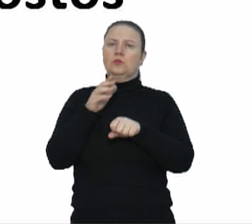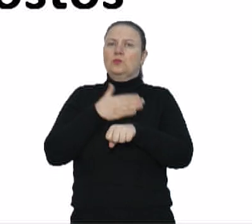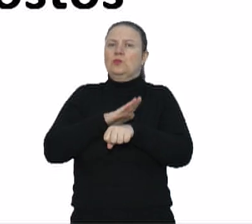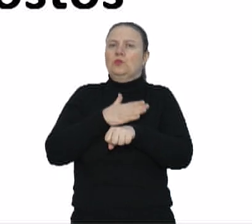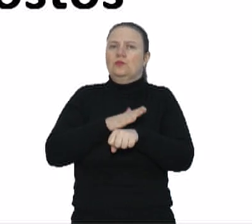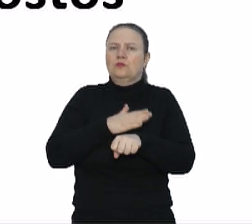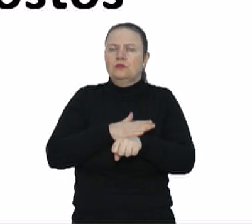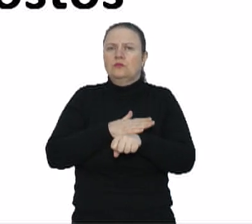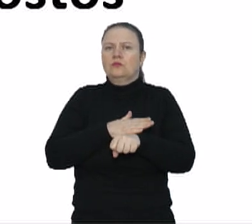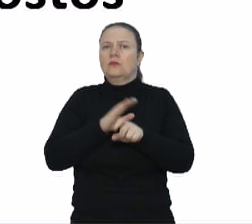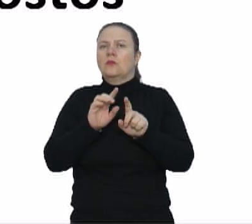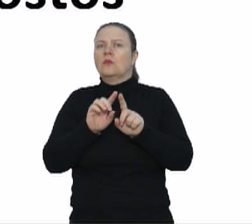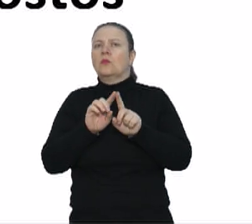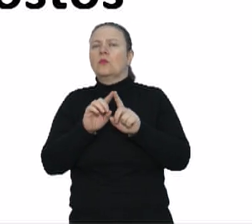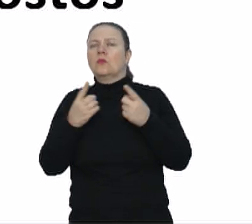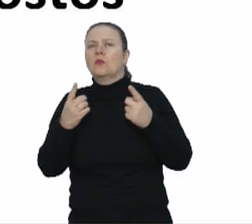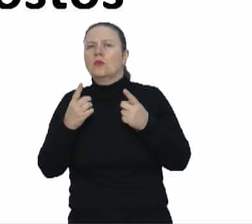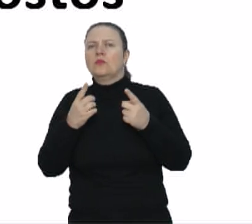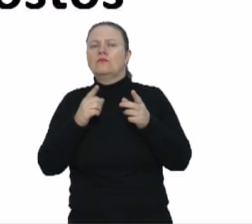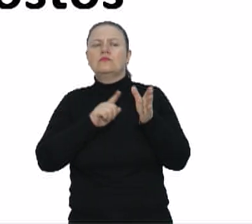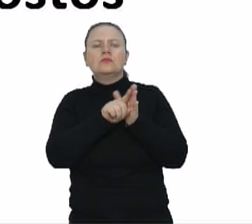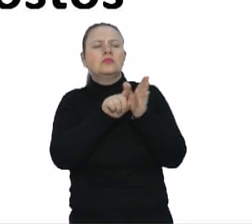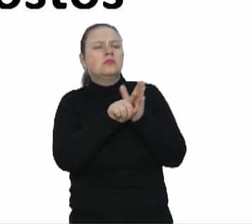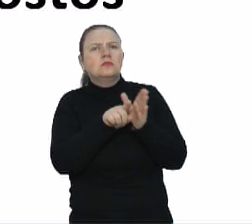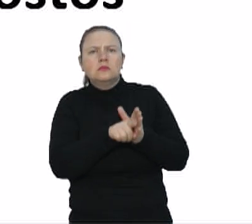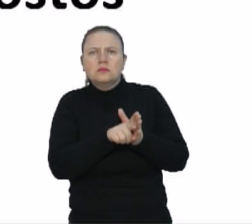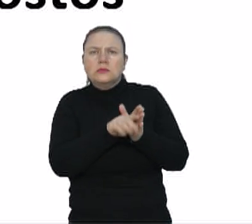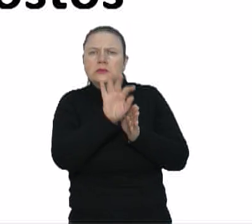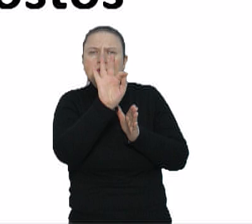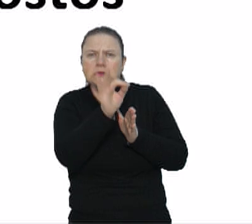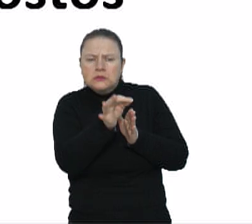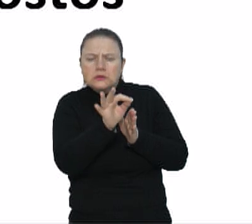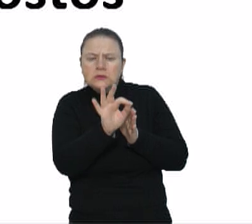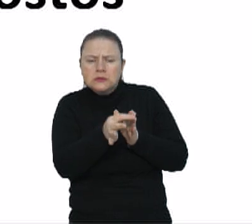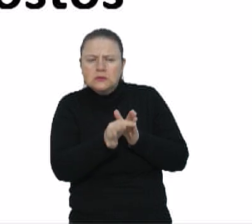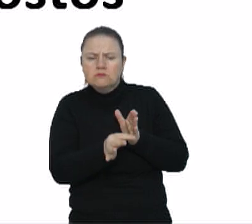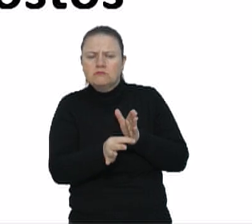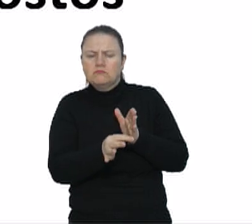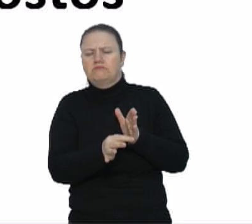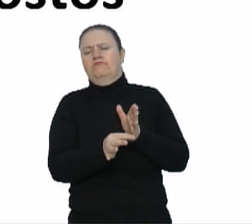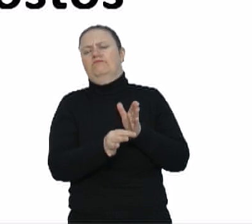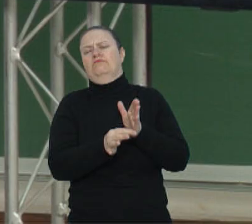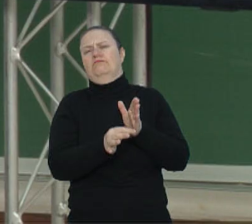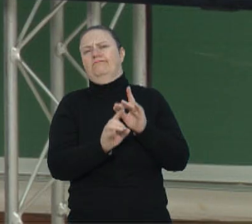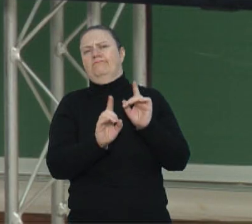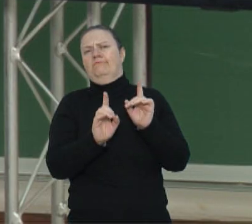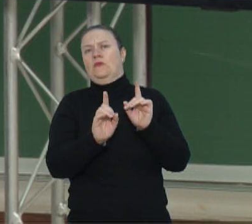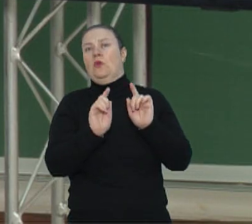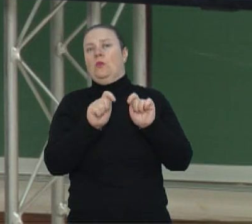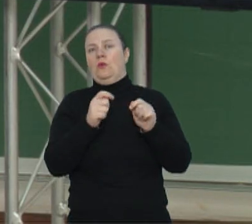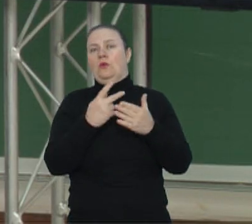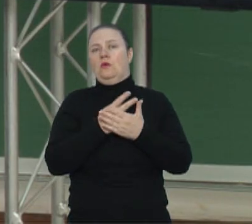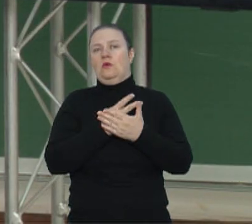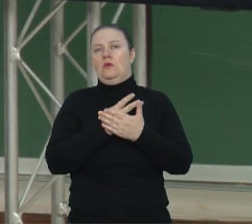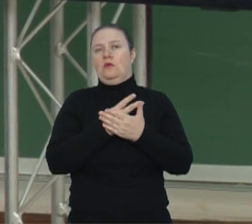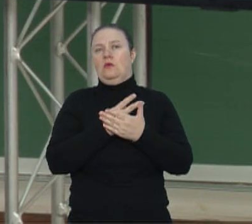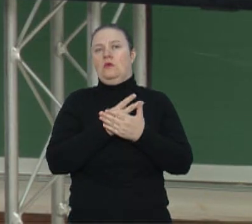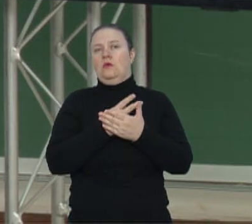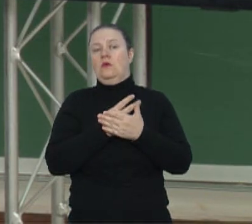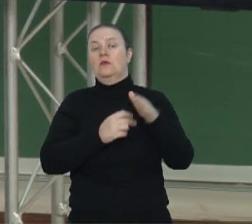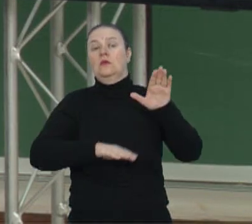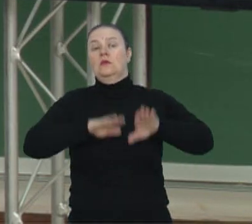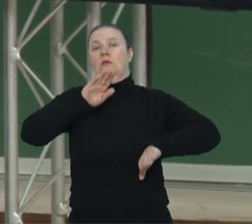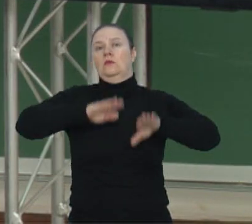vai questionar tudo aquilo que era tido como certo, assim. Então, a divisão. Tenho a pintura,